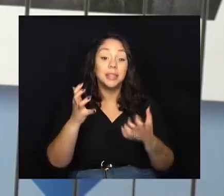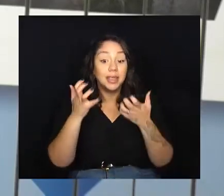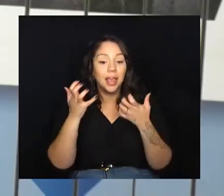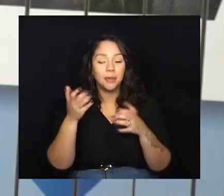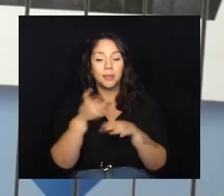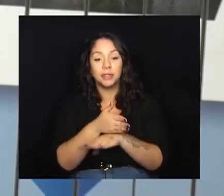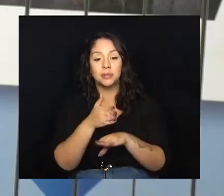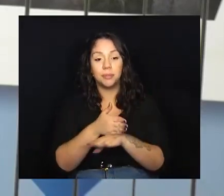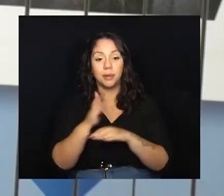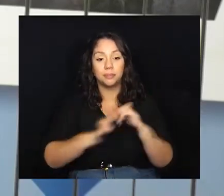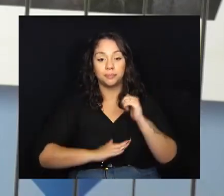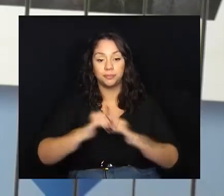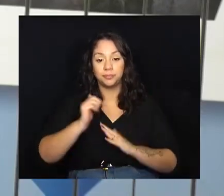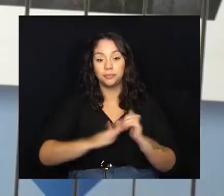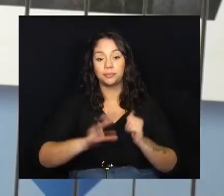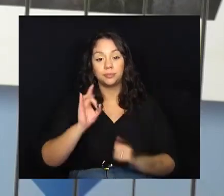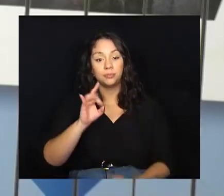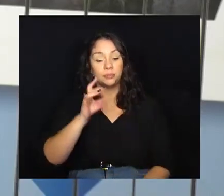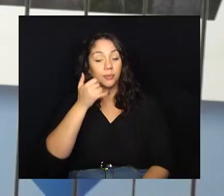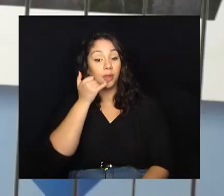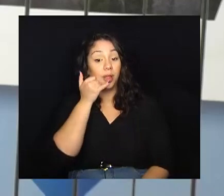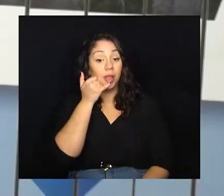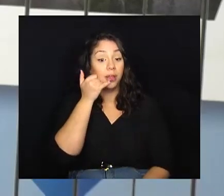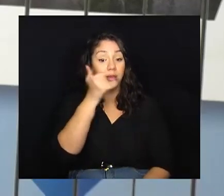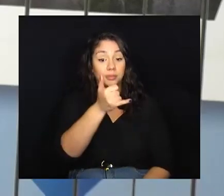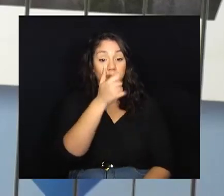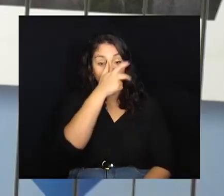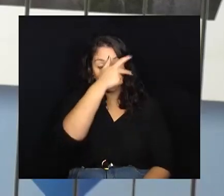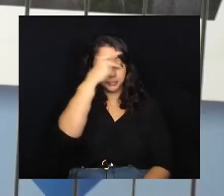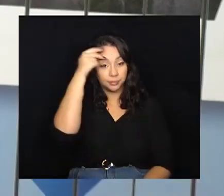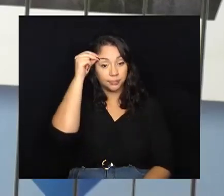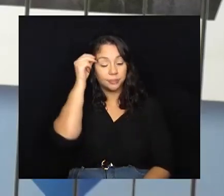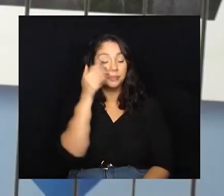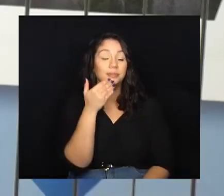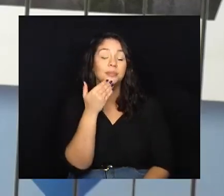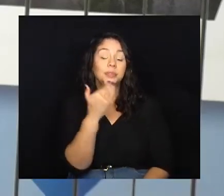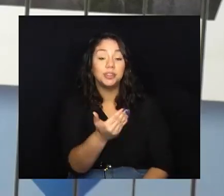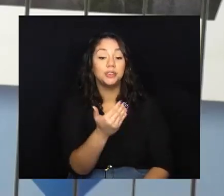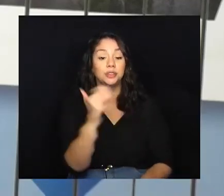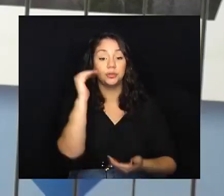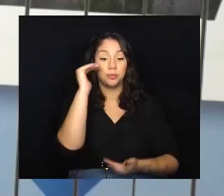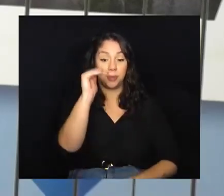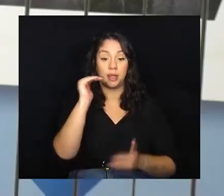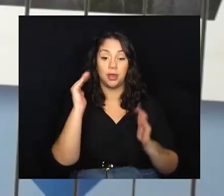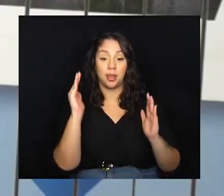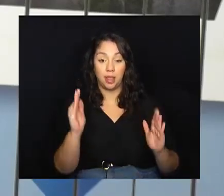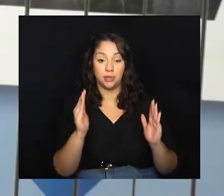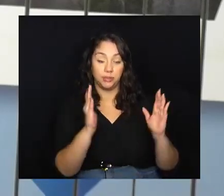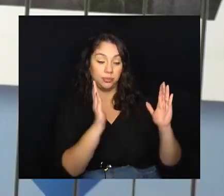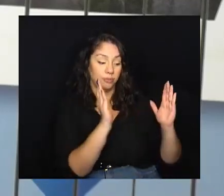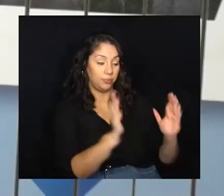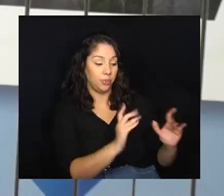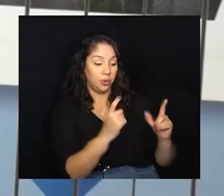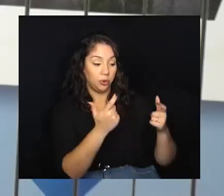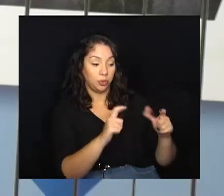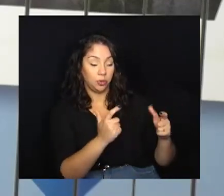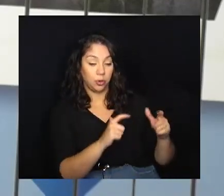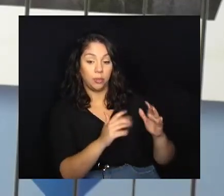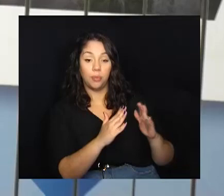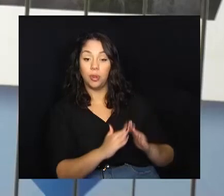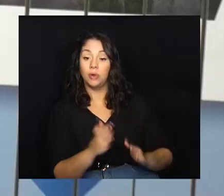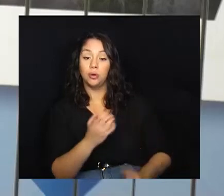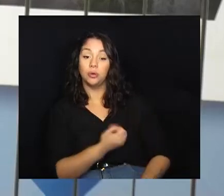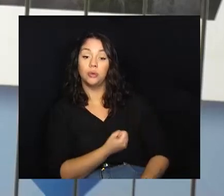dessa ação é só ligar lá no telefone da Prefeitura para pedir que uma caixa dessa Fique no seu estabelecimentos números são